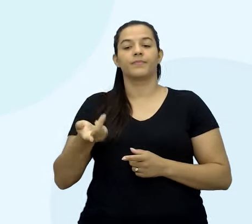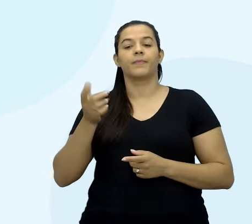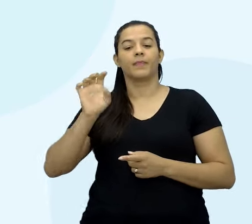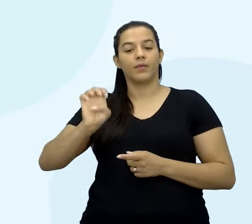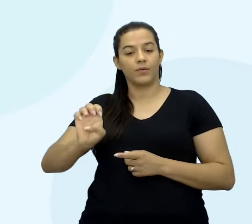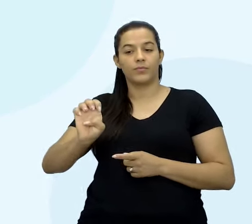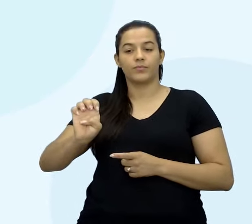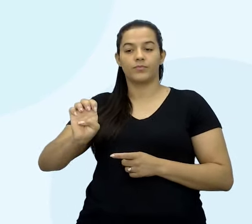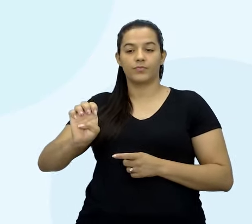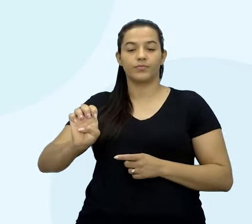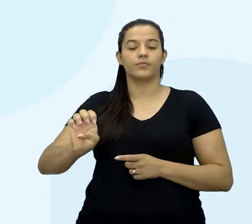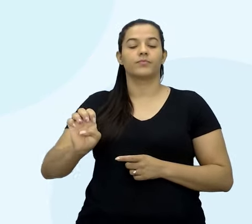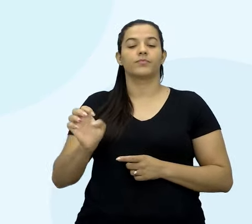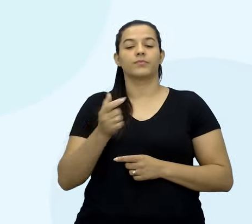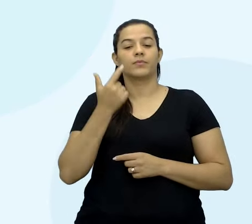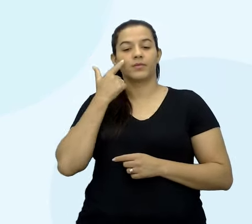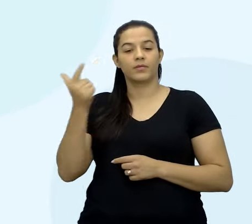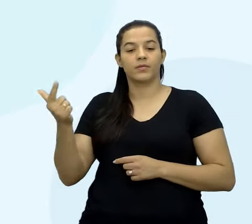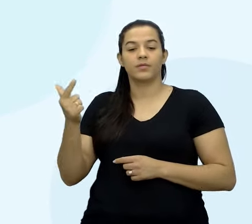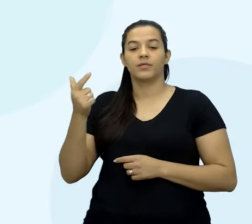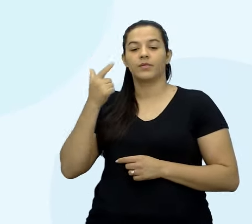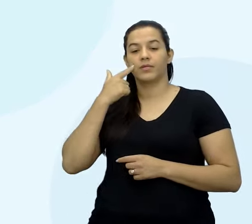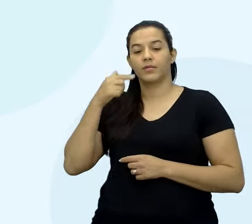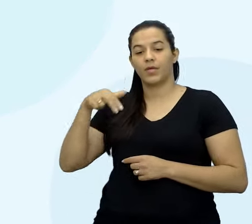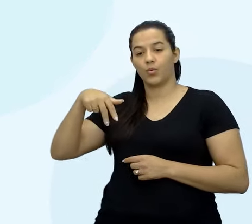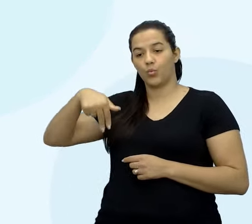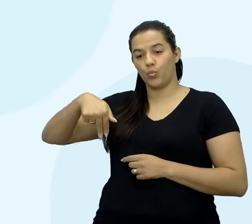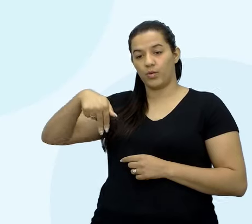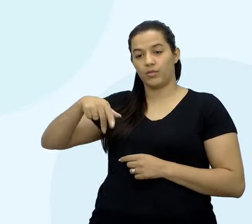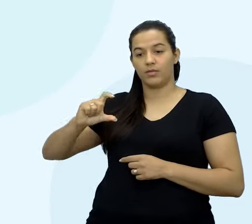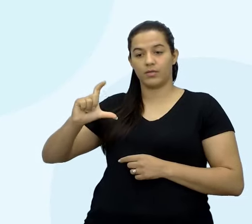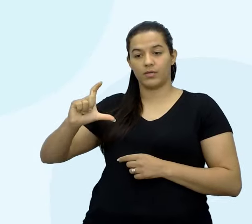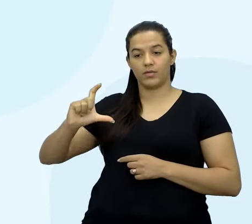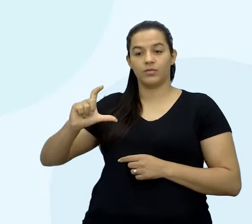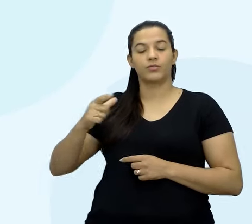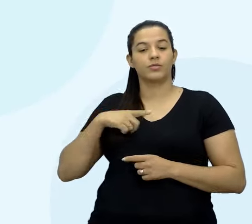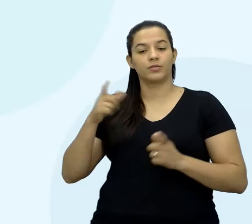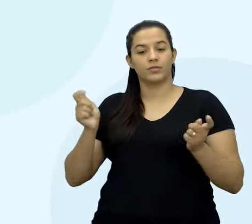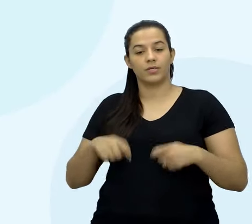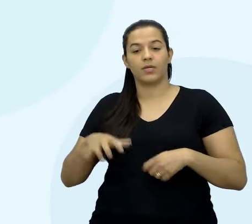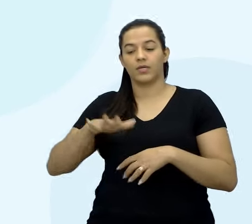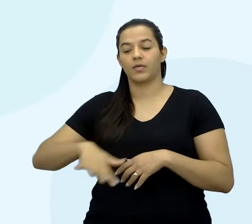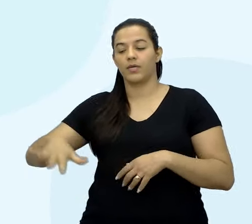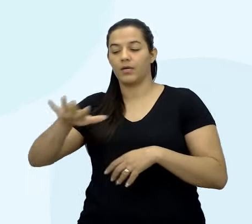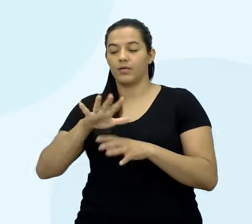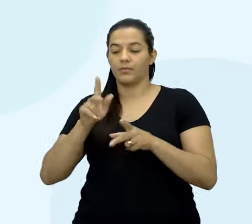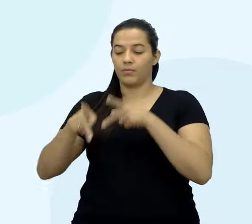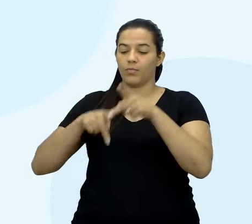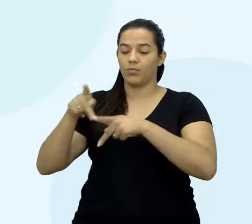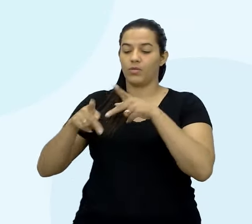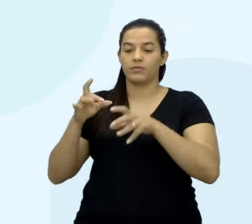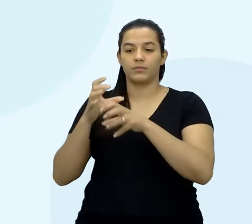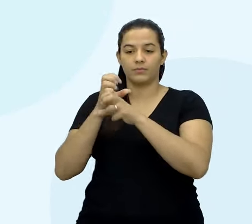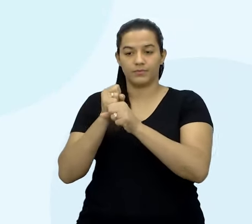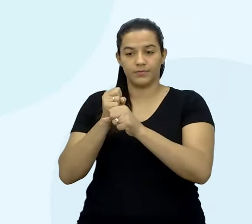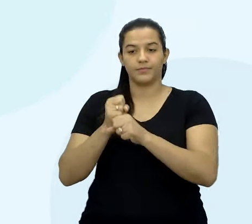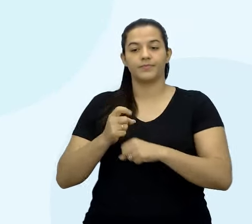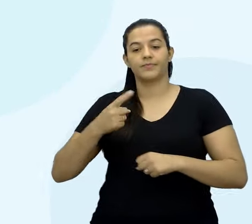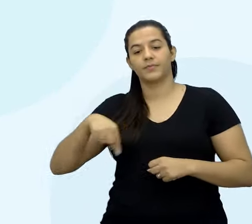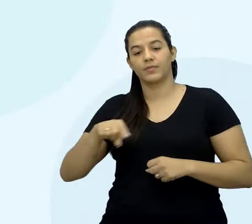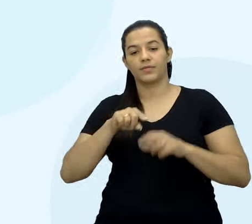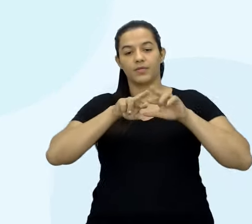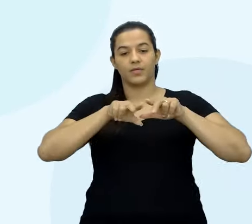o E que é a margem de erro. Tem esse N maiúsculo que é a quantidade de elementos da população, tá bom? Então, esta primeira fórmula que tem esse